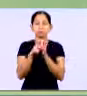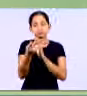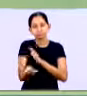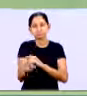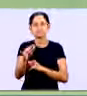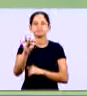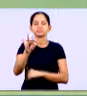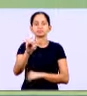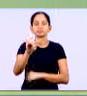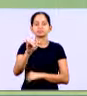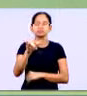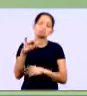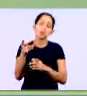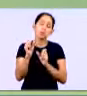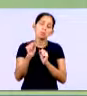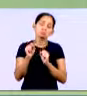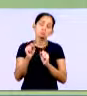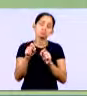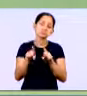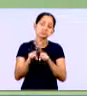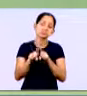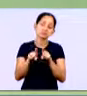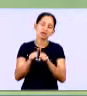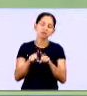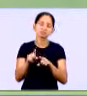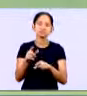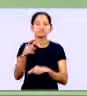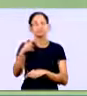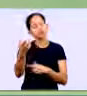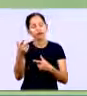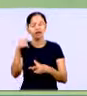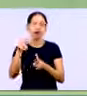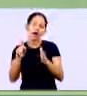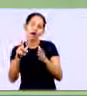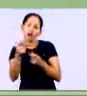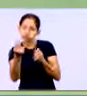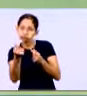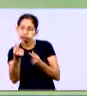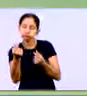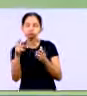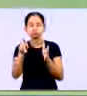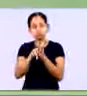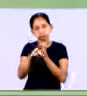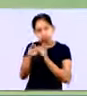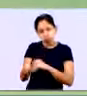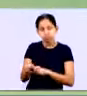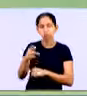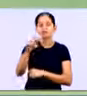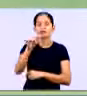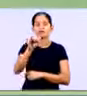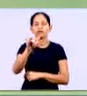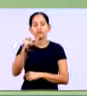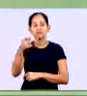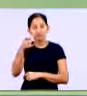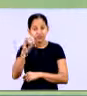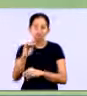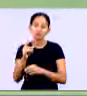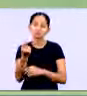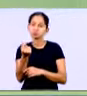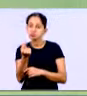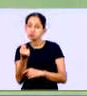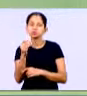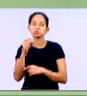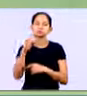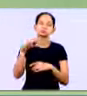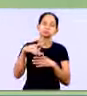certo? Ou permanente, né, que a gente chama também o capital fixo. E recursos de rápida renovação, que são dinheiros, o crédito,